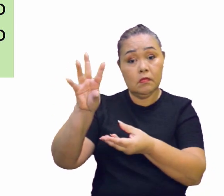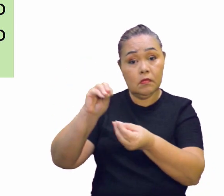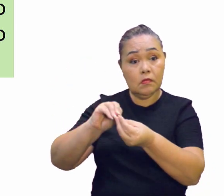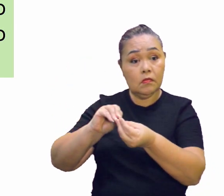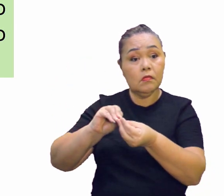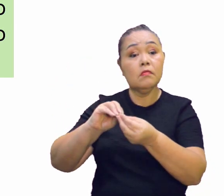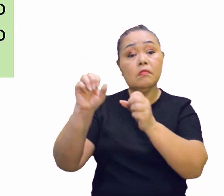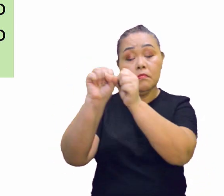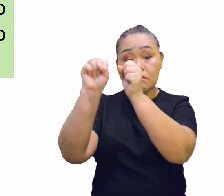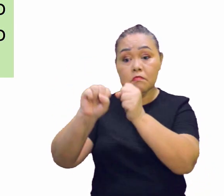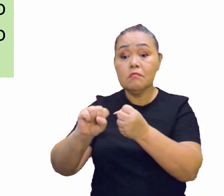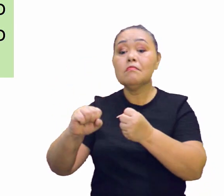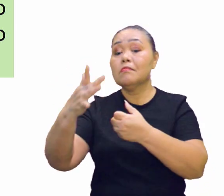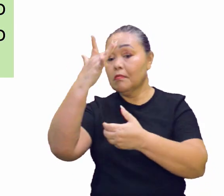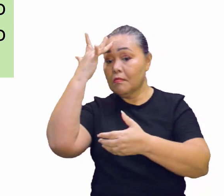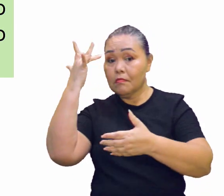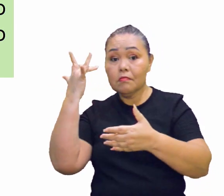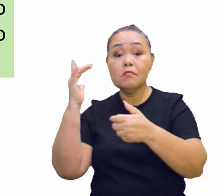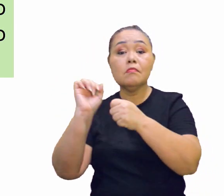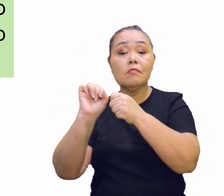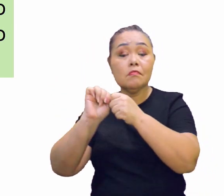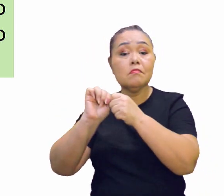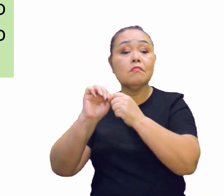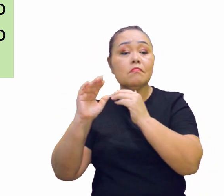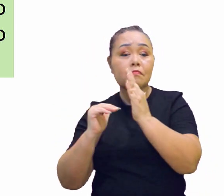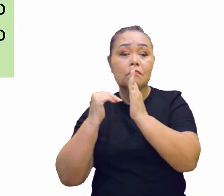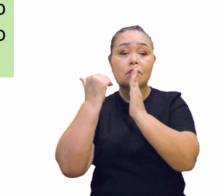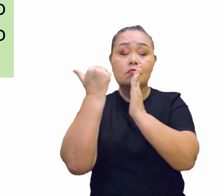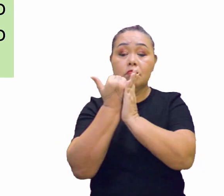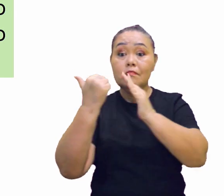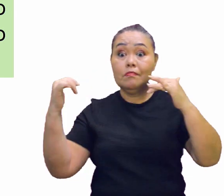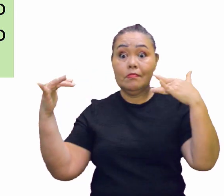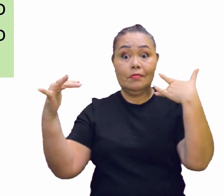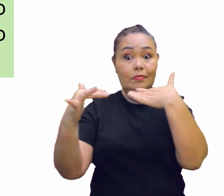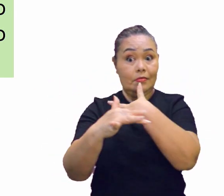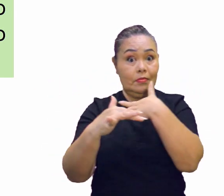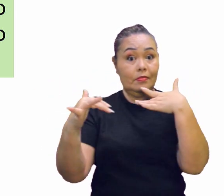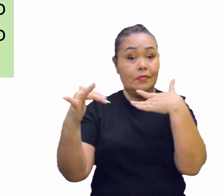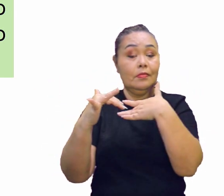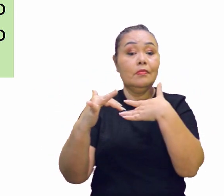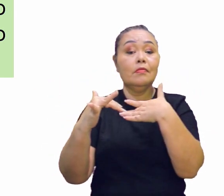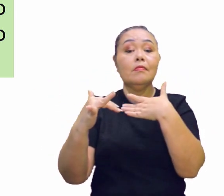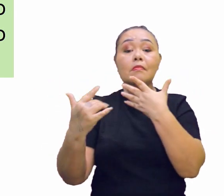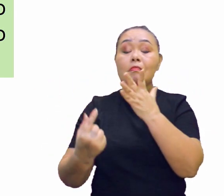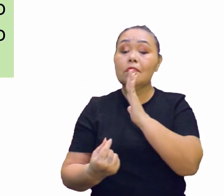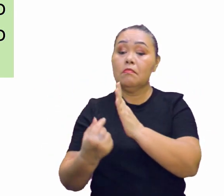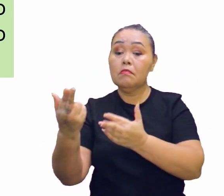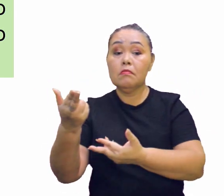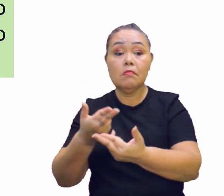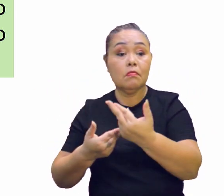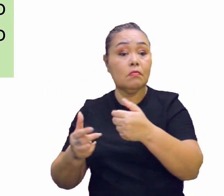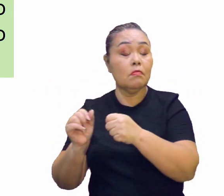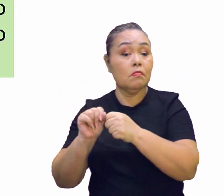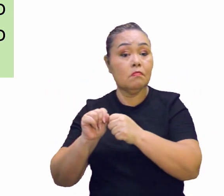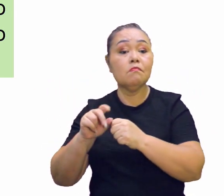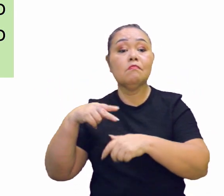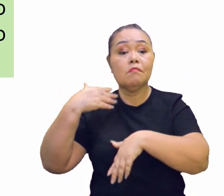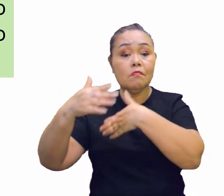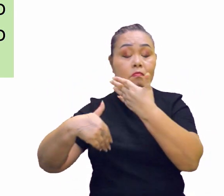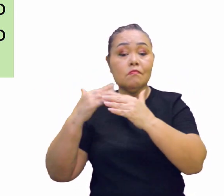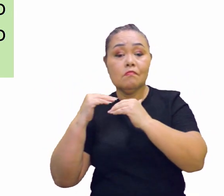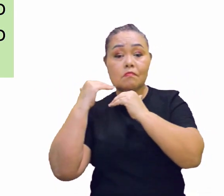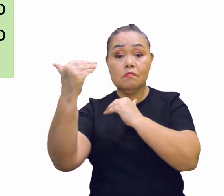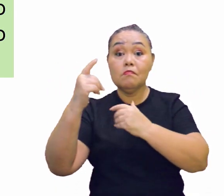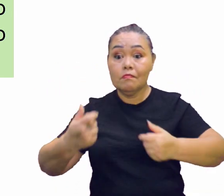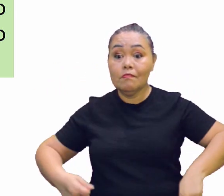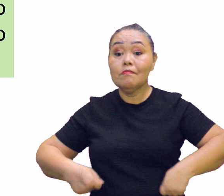composta pelo denso sistema de fluxos, índices altos de urbanização, uma atividade comercial intensa de alto